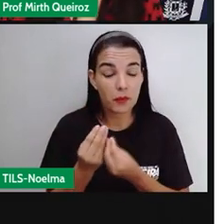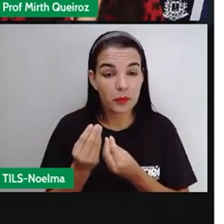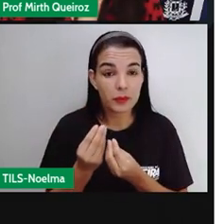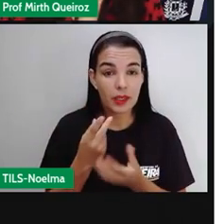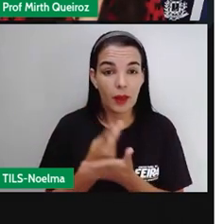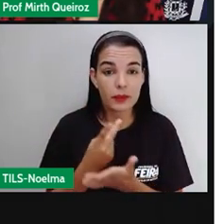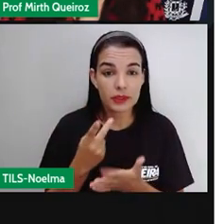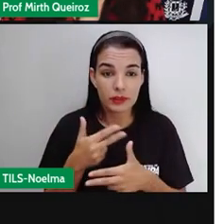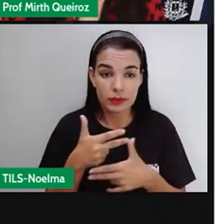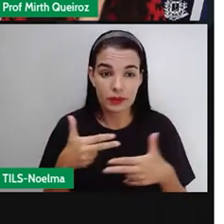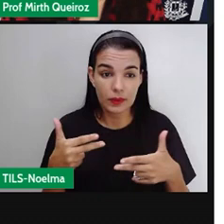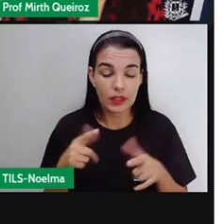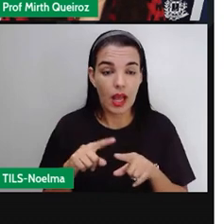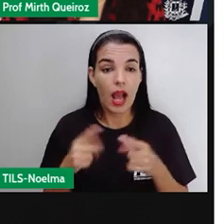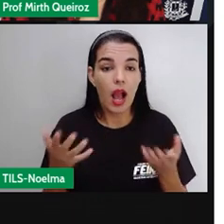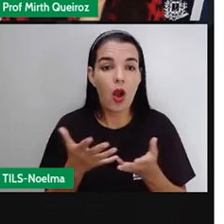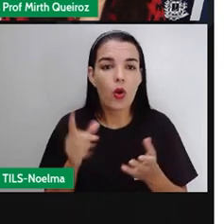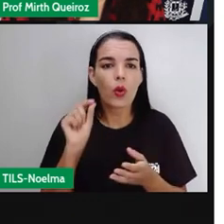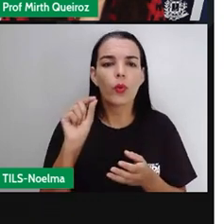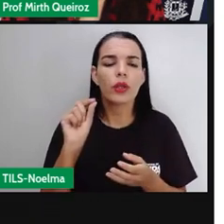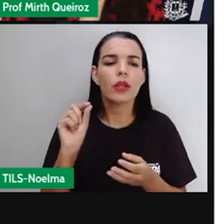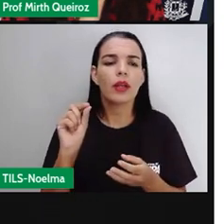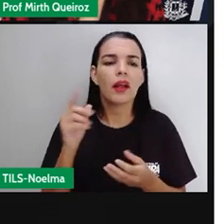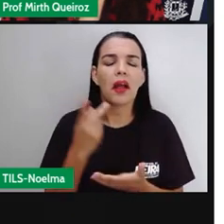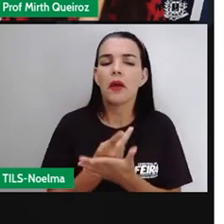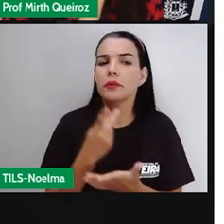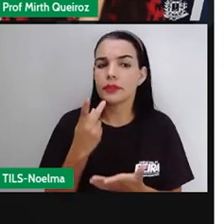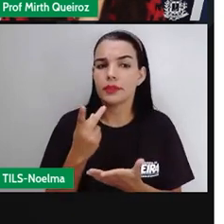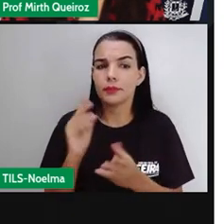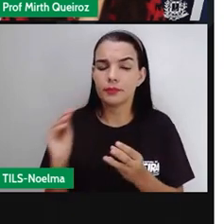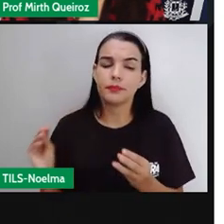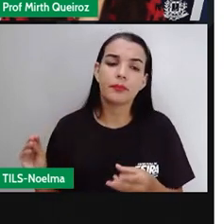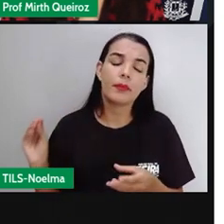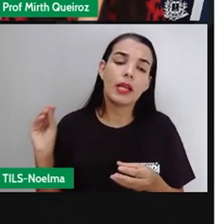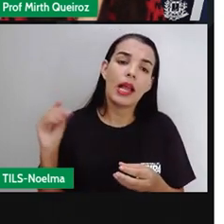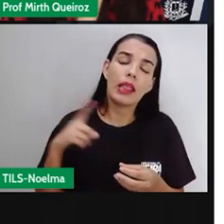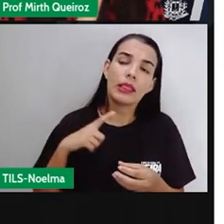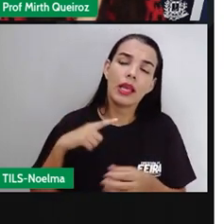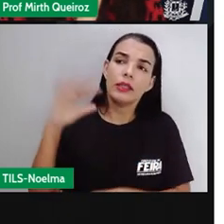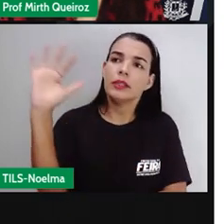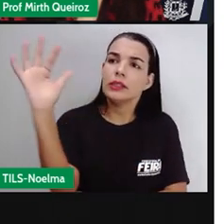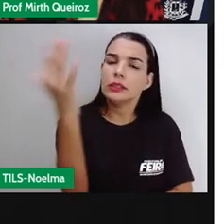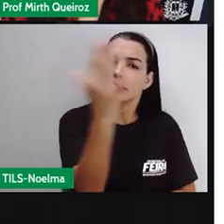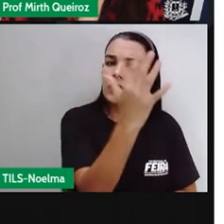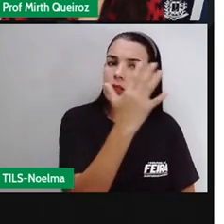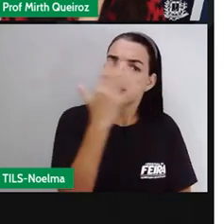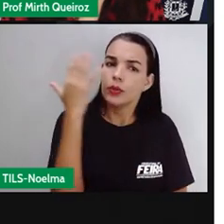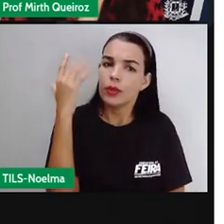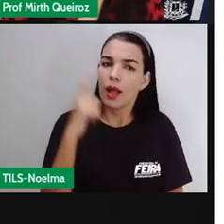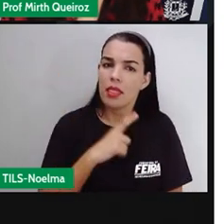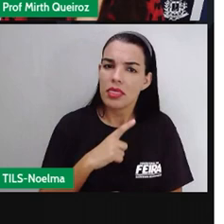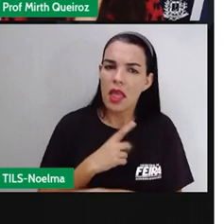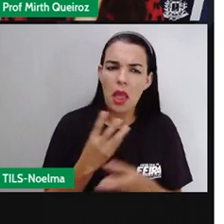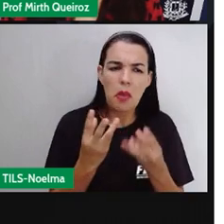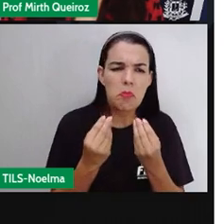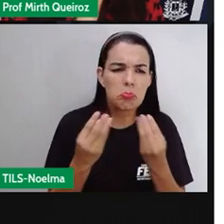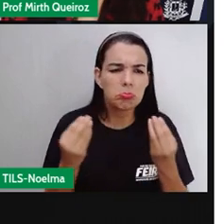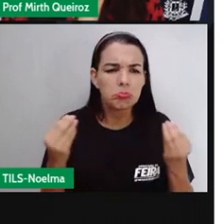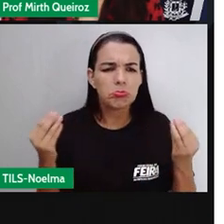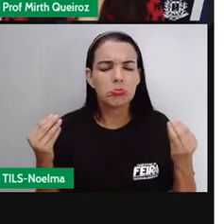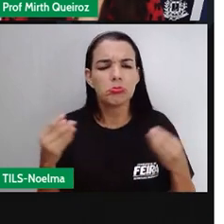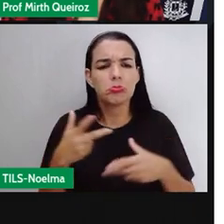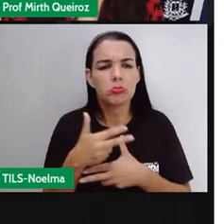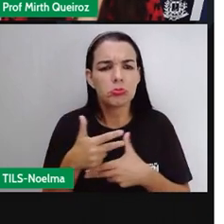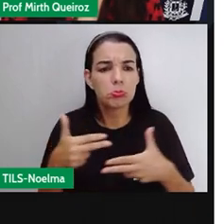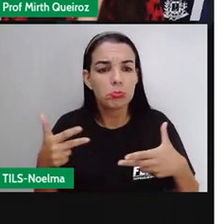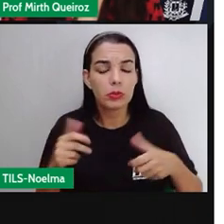problematiza, né? Na natureza, há vários elementos que se transformam e mudam de cor, de forma,